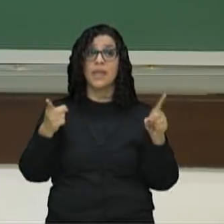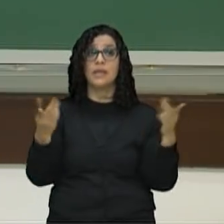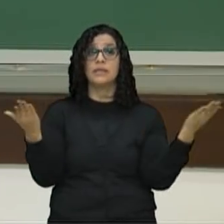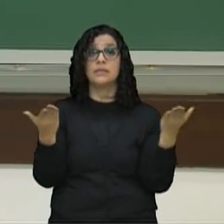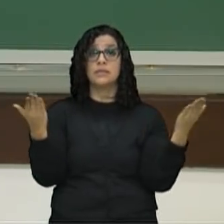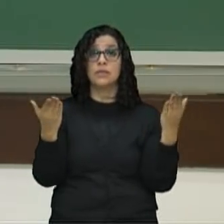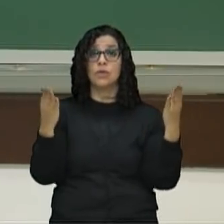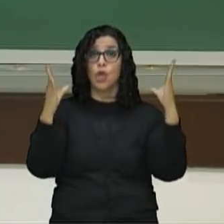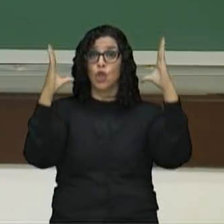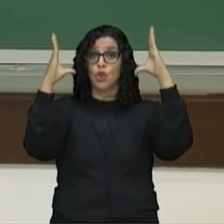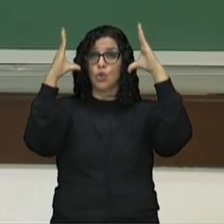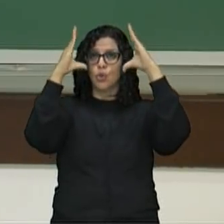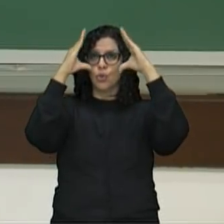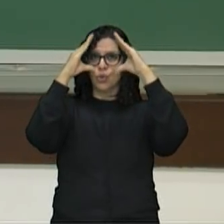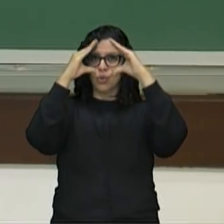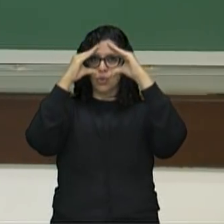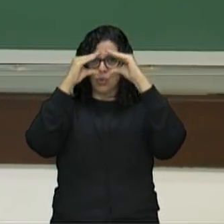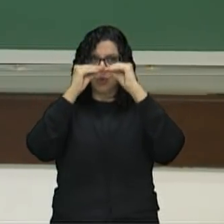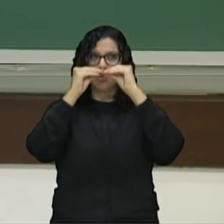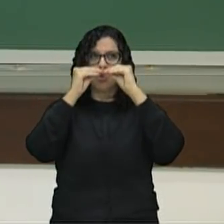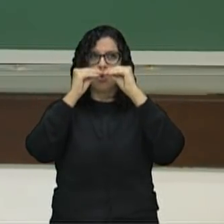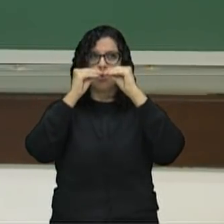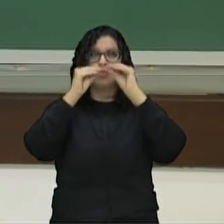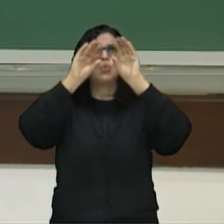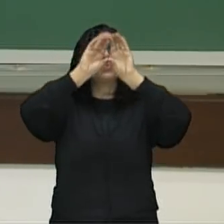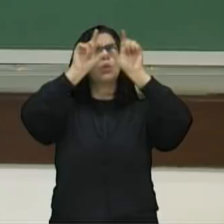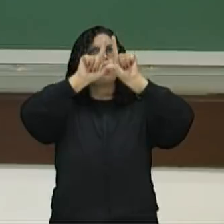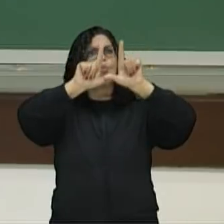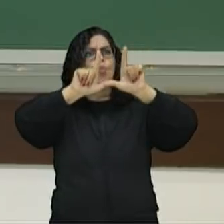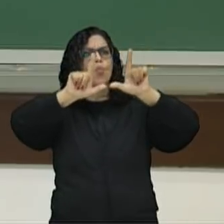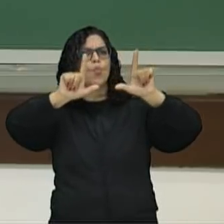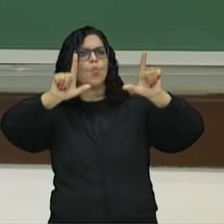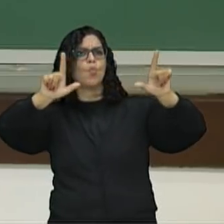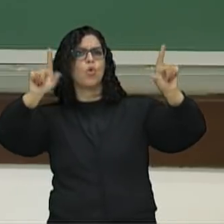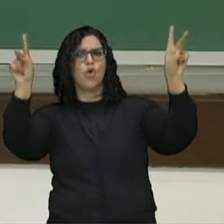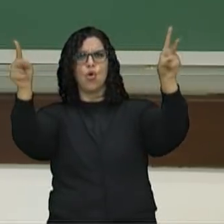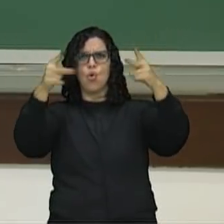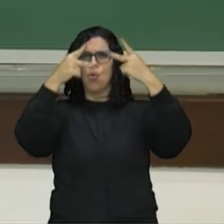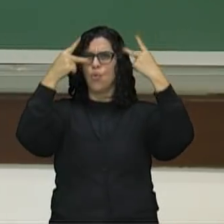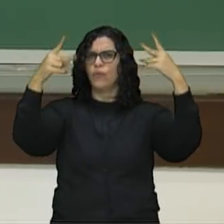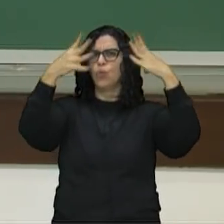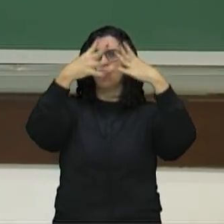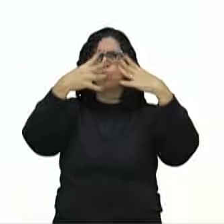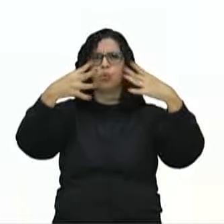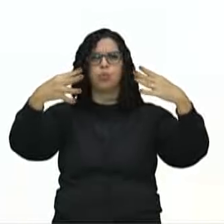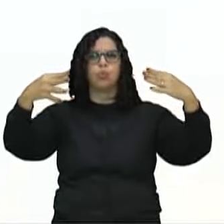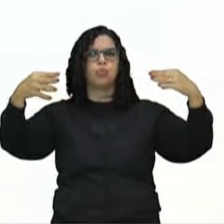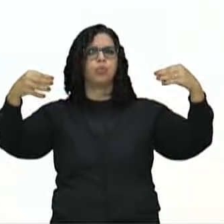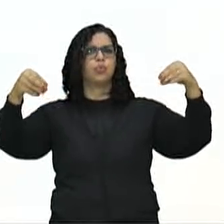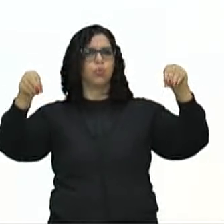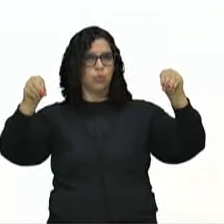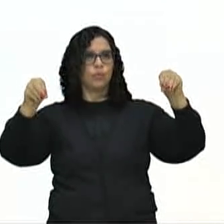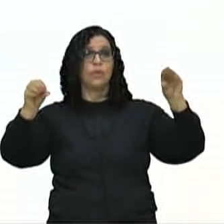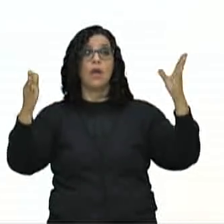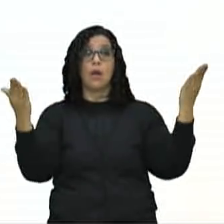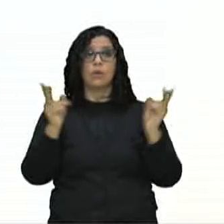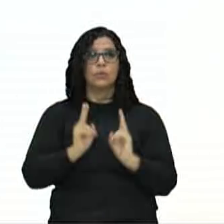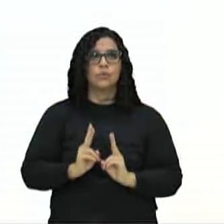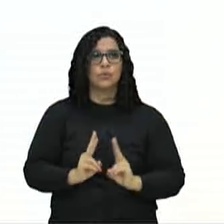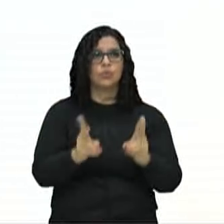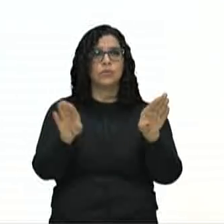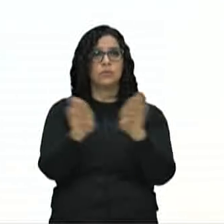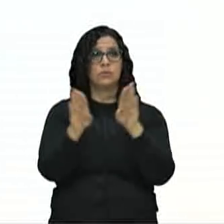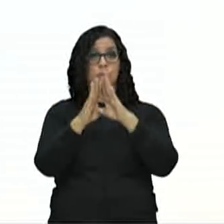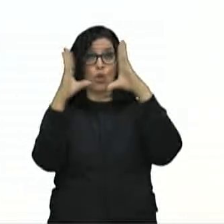Mas, ao cerrar da noite, limpou o céu, o vento caiu completamente. Seguiu-se